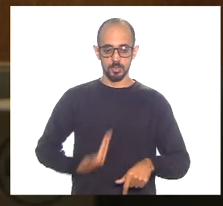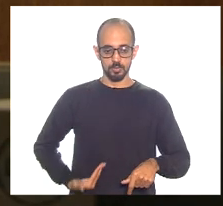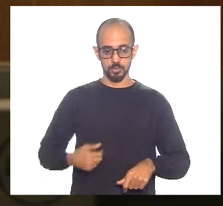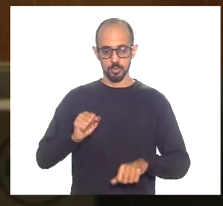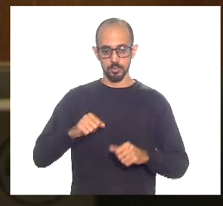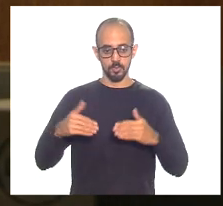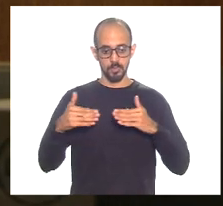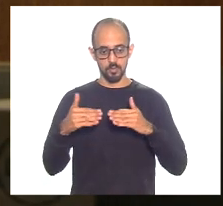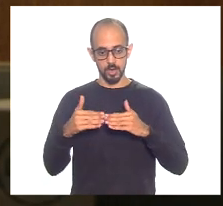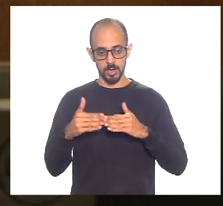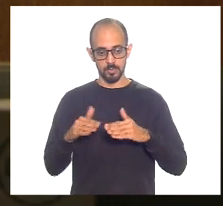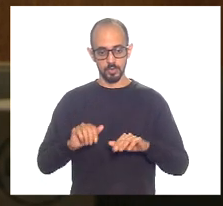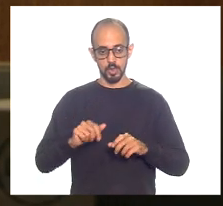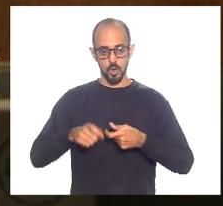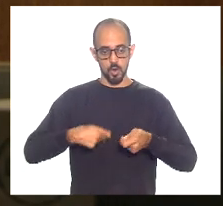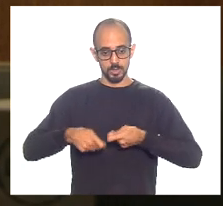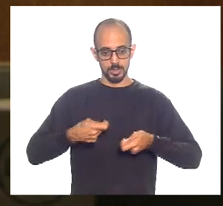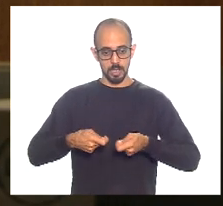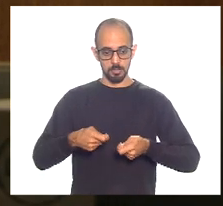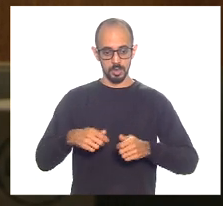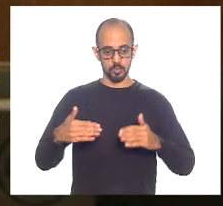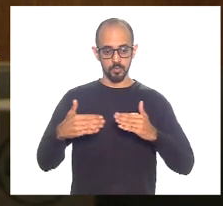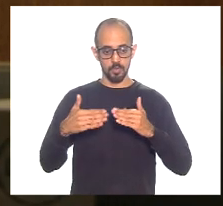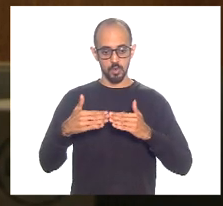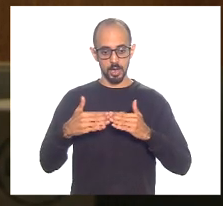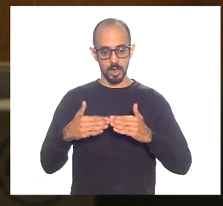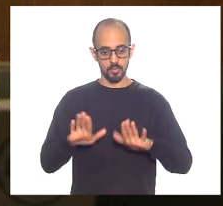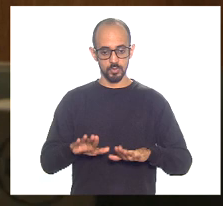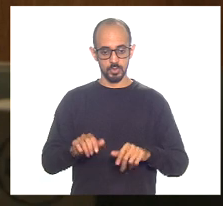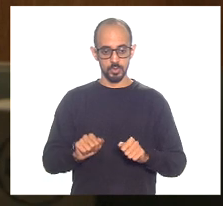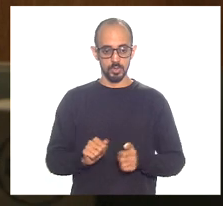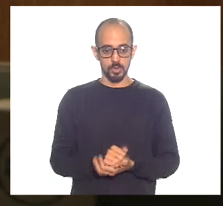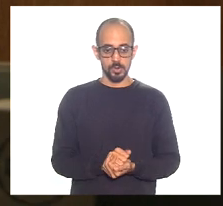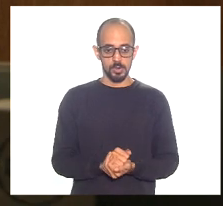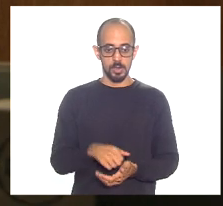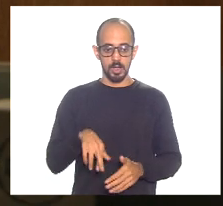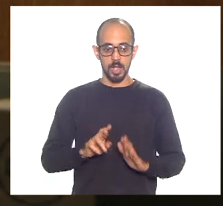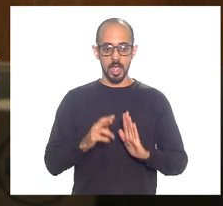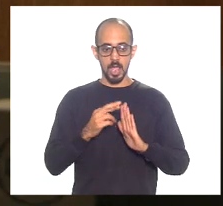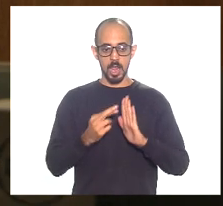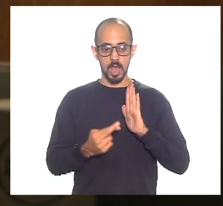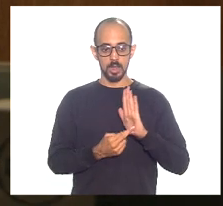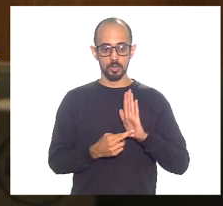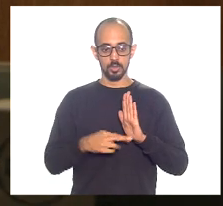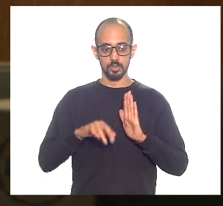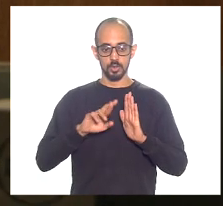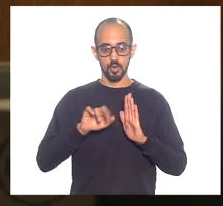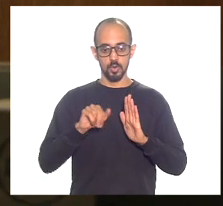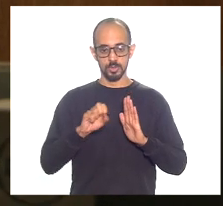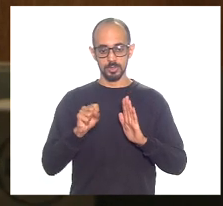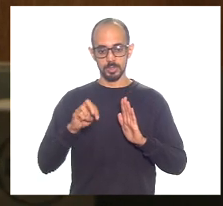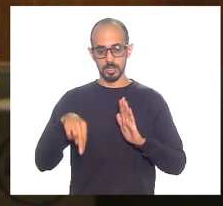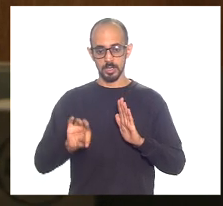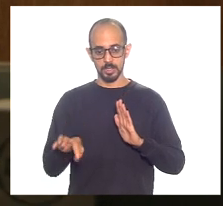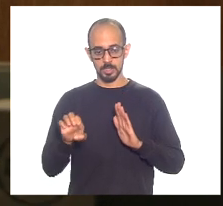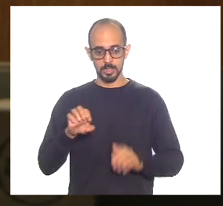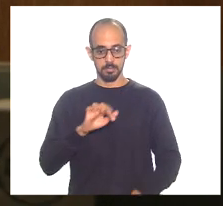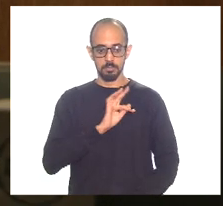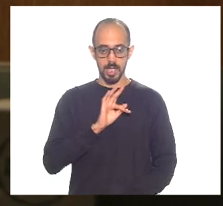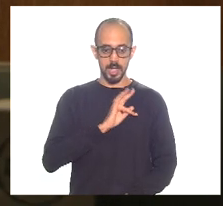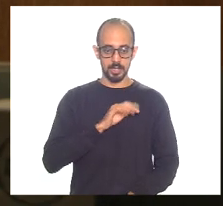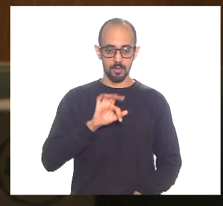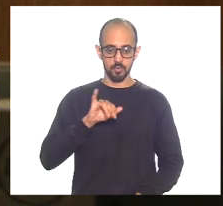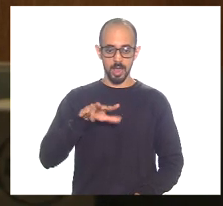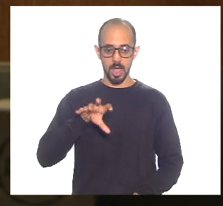finanças, fiscalização financeira e controle, favorável. Relatores, deputado Dr. Serginho, Rosane Félix, Marta Rocha, Dani Monteiro, Flávio